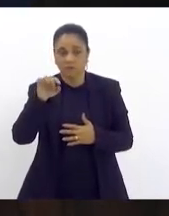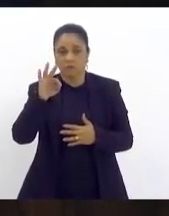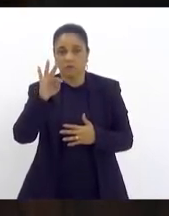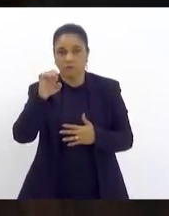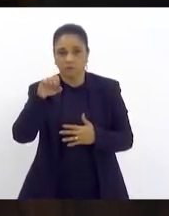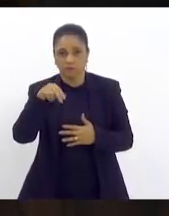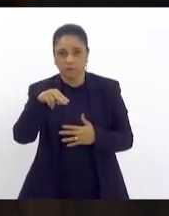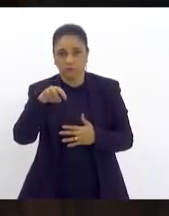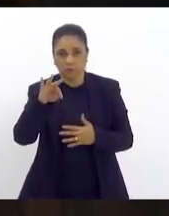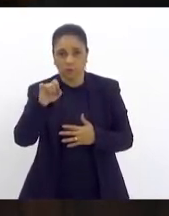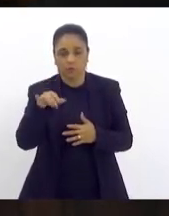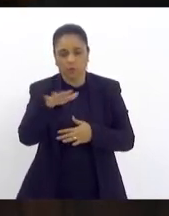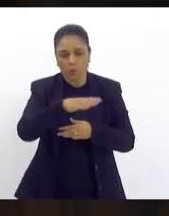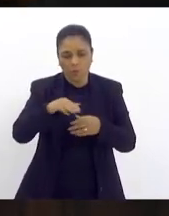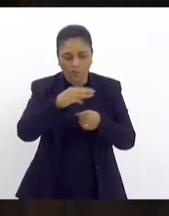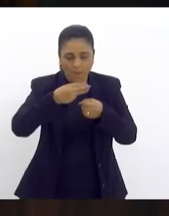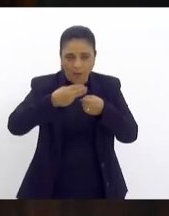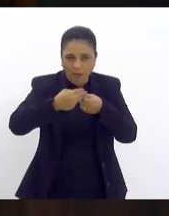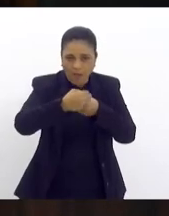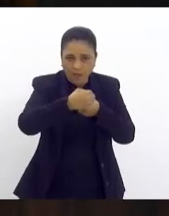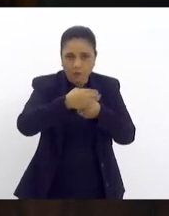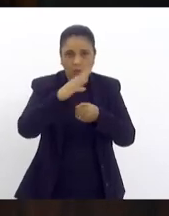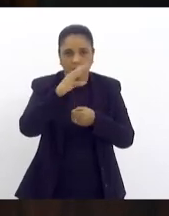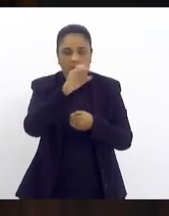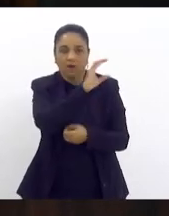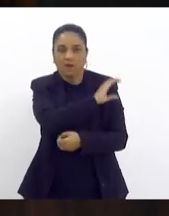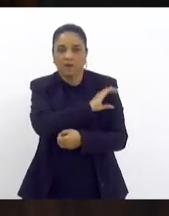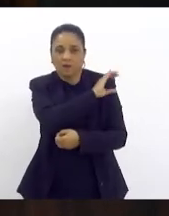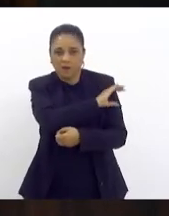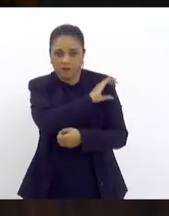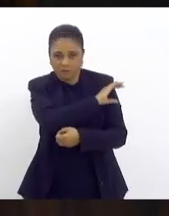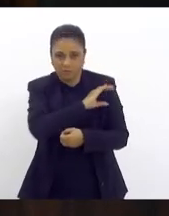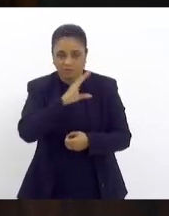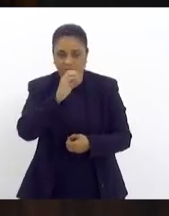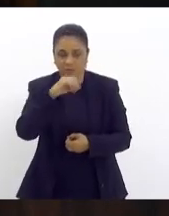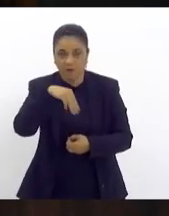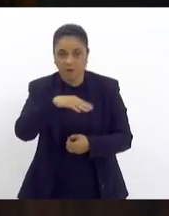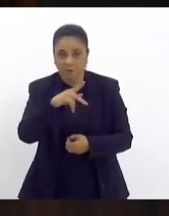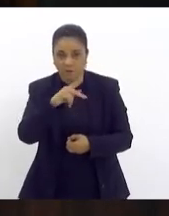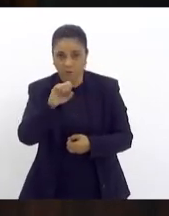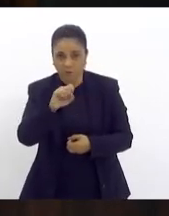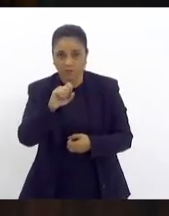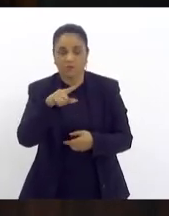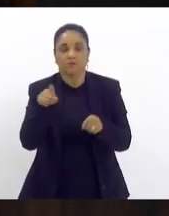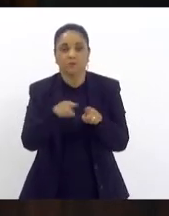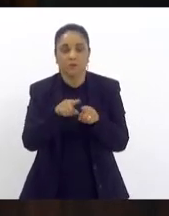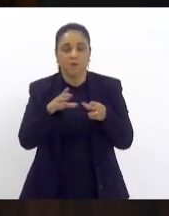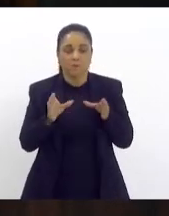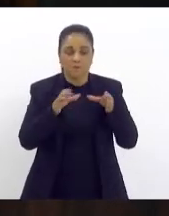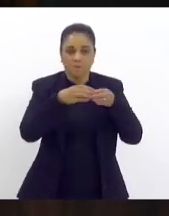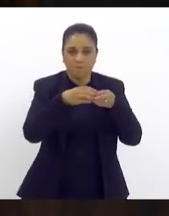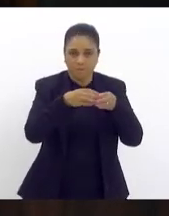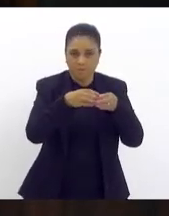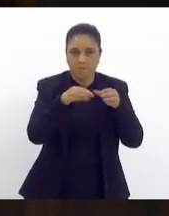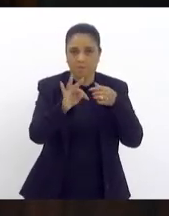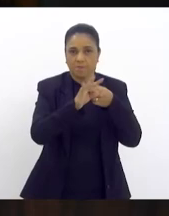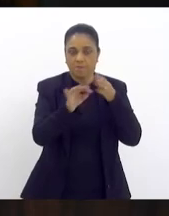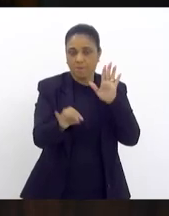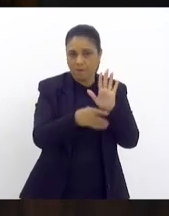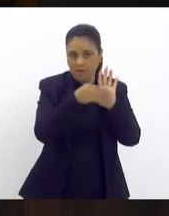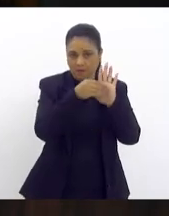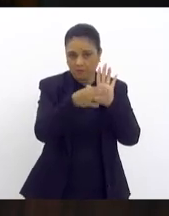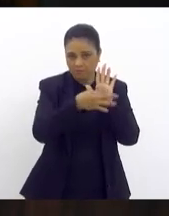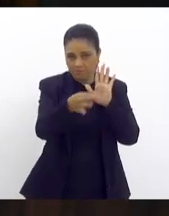comari 1 no bairro de Campo Grande no município do Rio de Janeiro ela pareceres a comissão dedicação Legislativa favorável